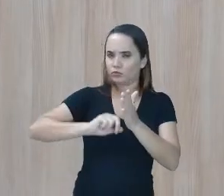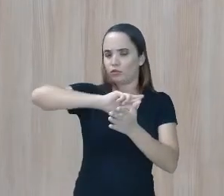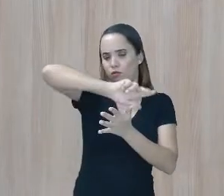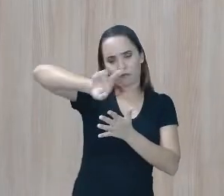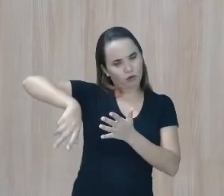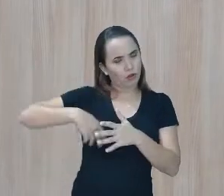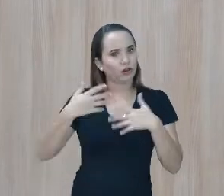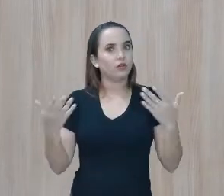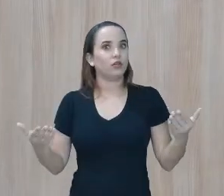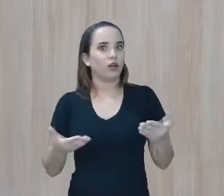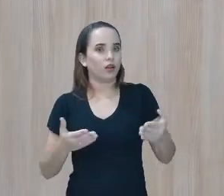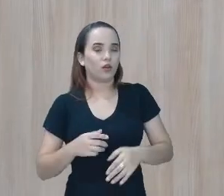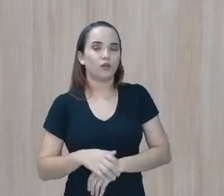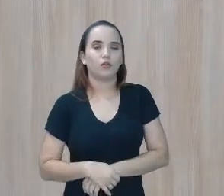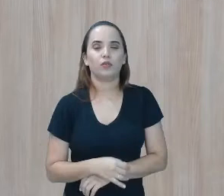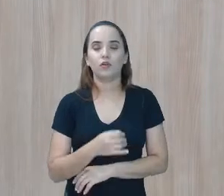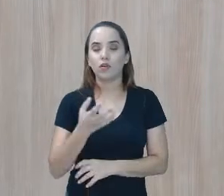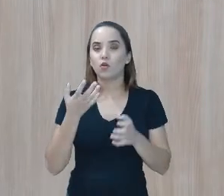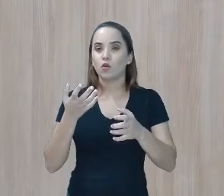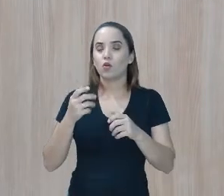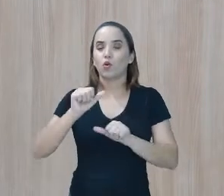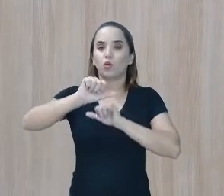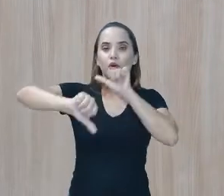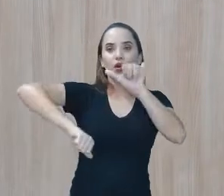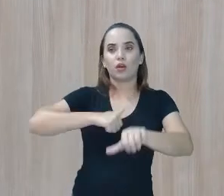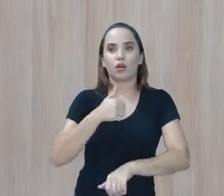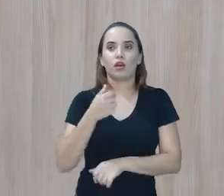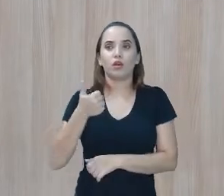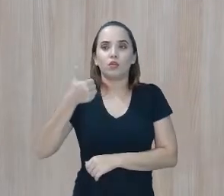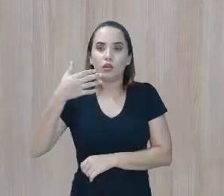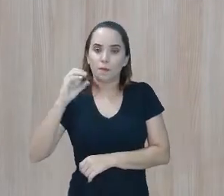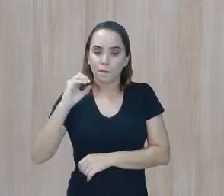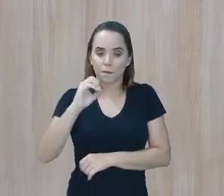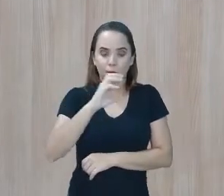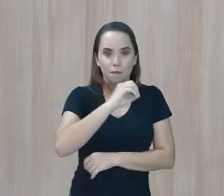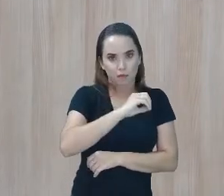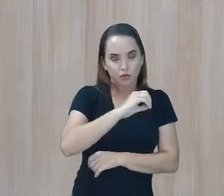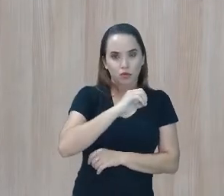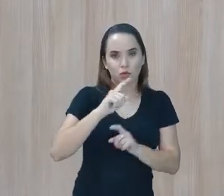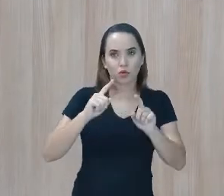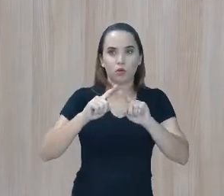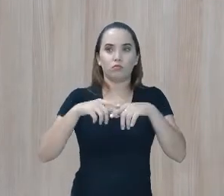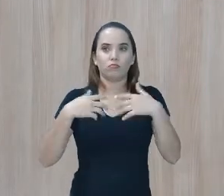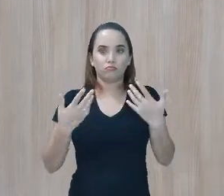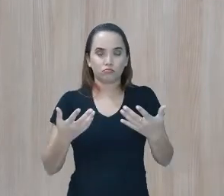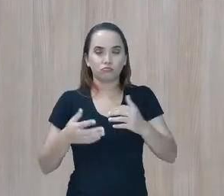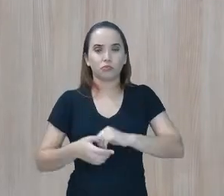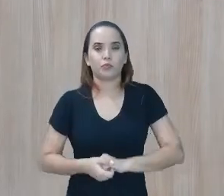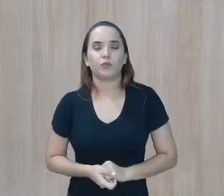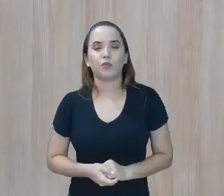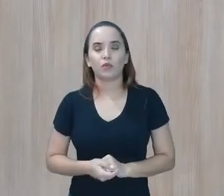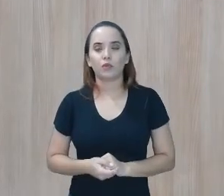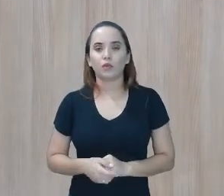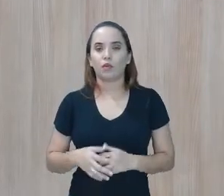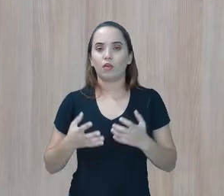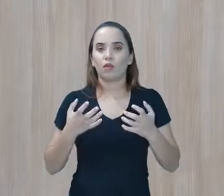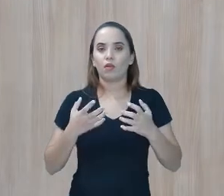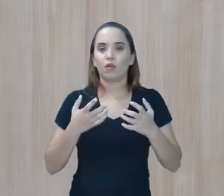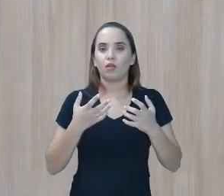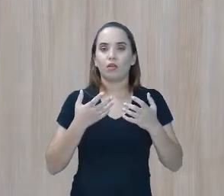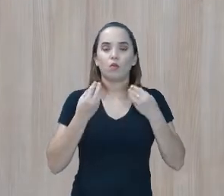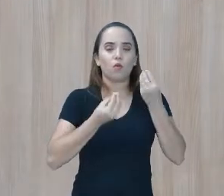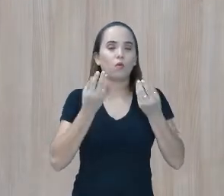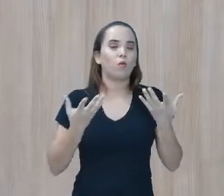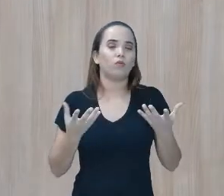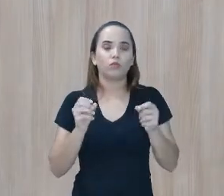fração decimal equivalente à fração 1 sobre 2, mas que o número de baixo, o denominador, fosse 1000.